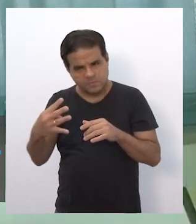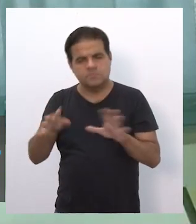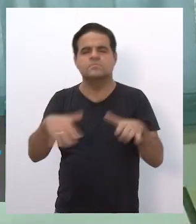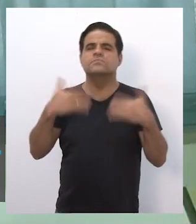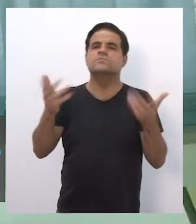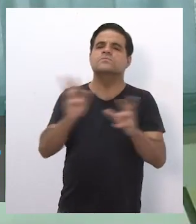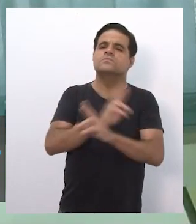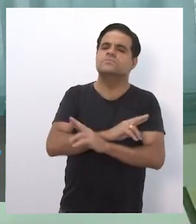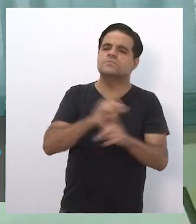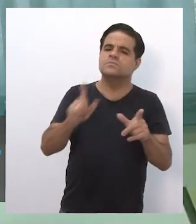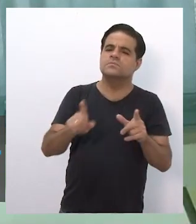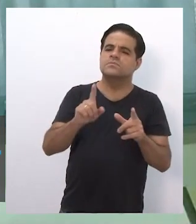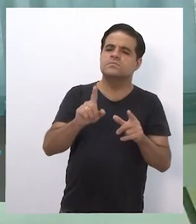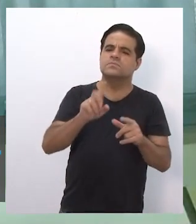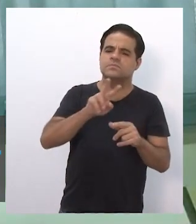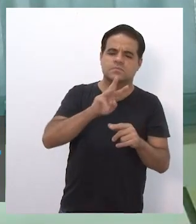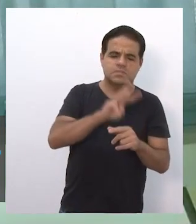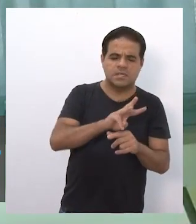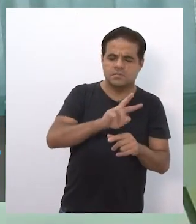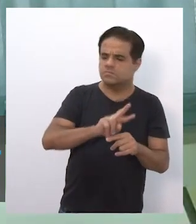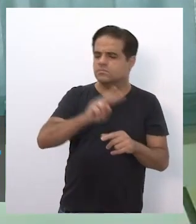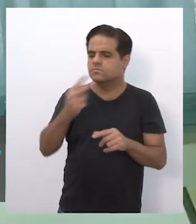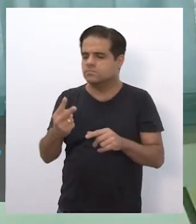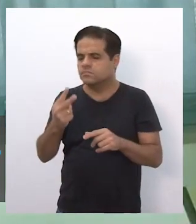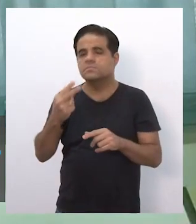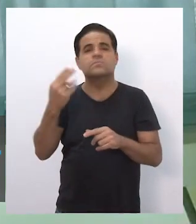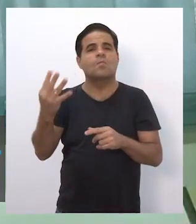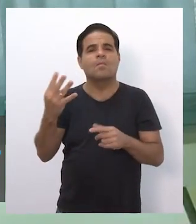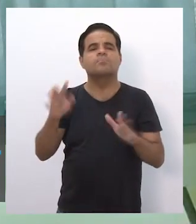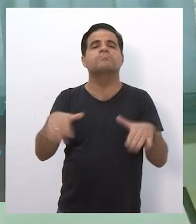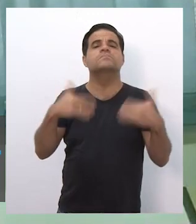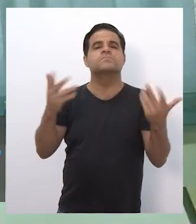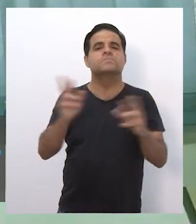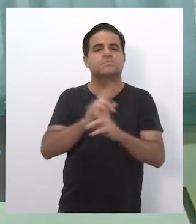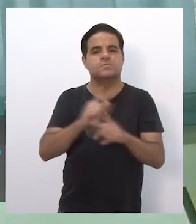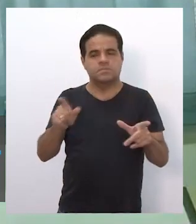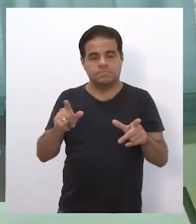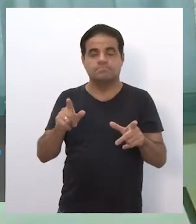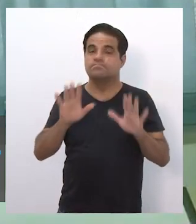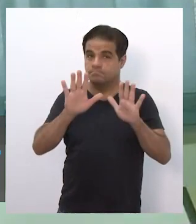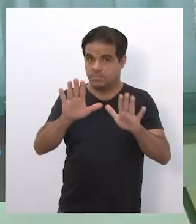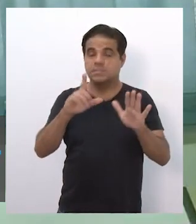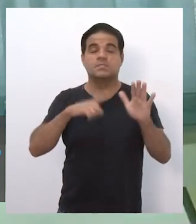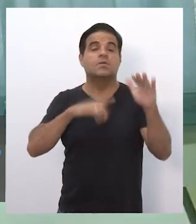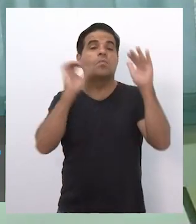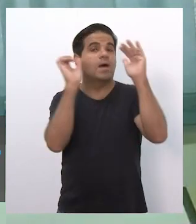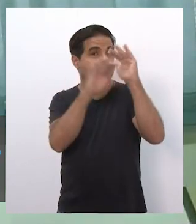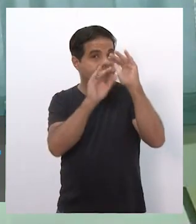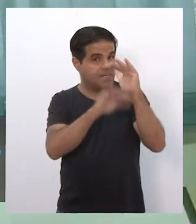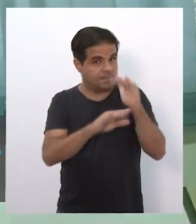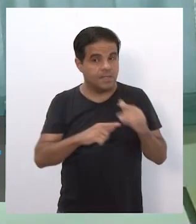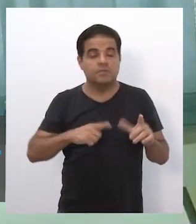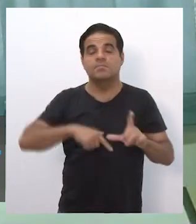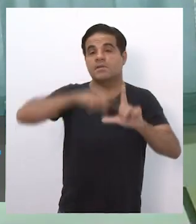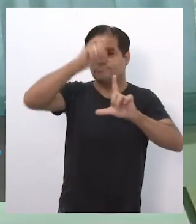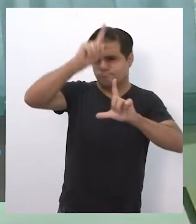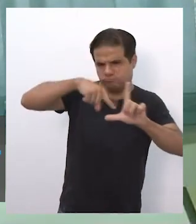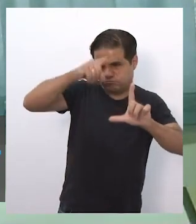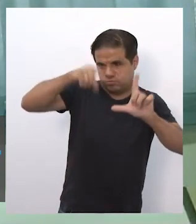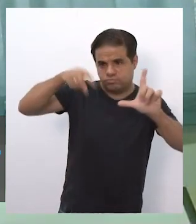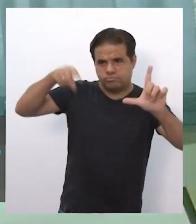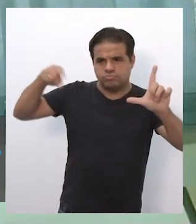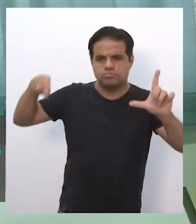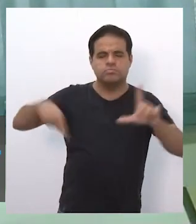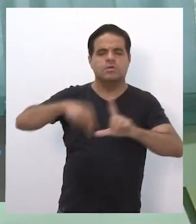diferença da DDR3 para a DDR4? Tá? Além do armazenamento, também a frequência. Um